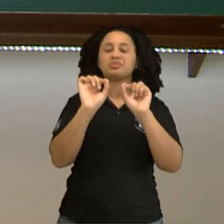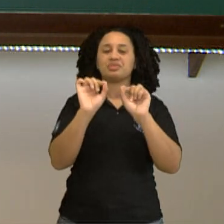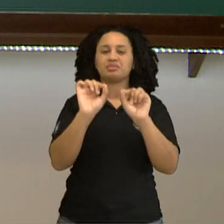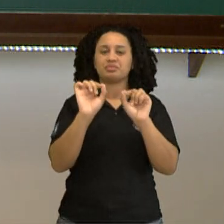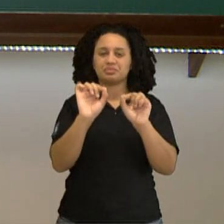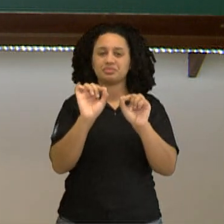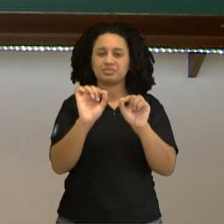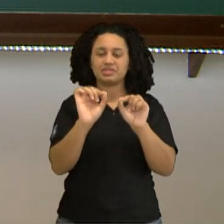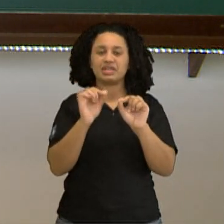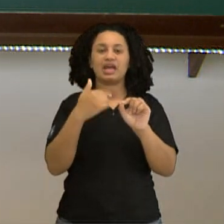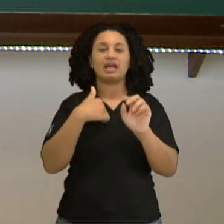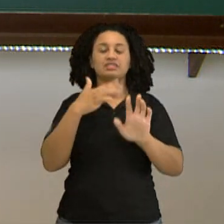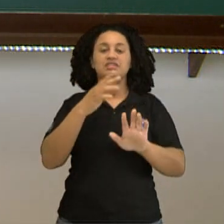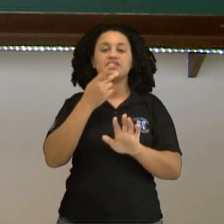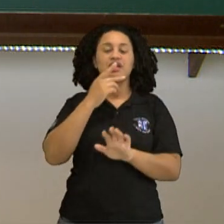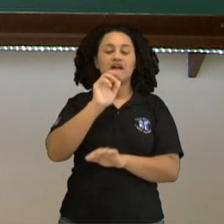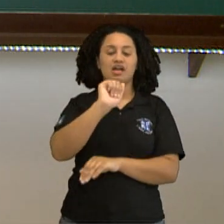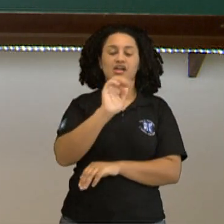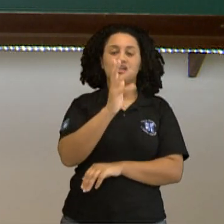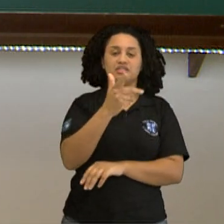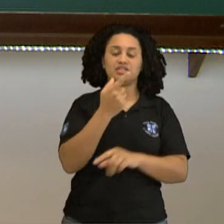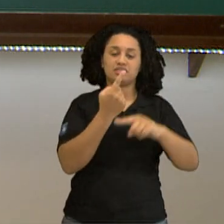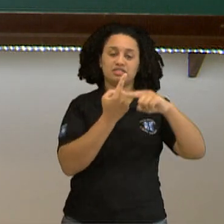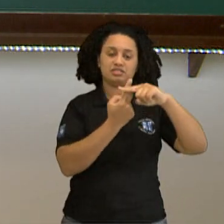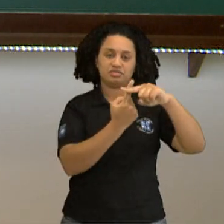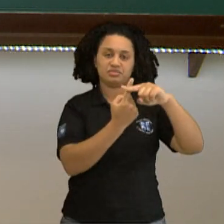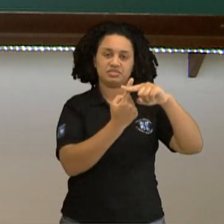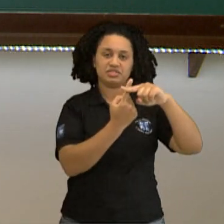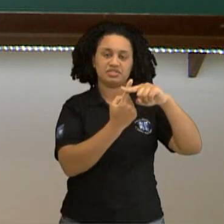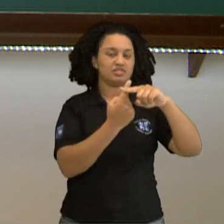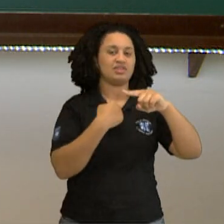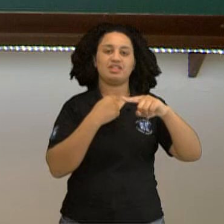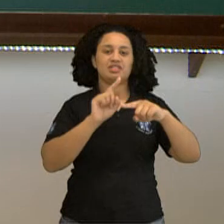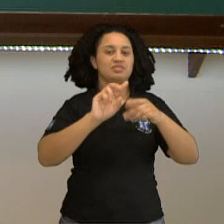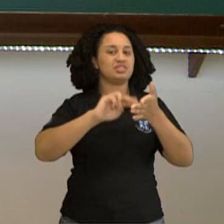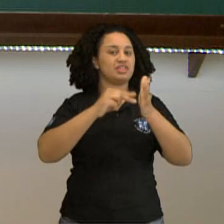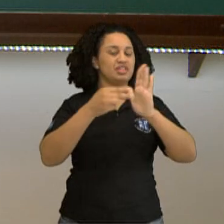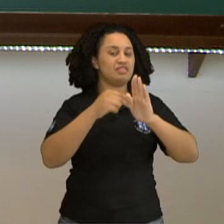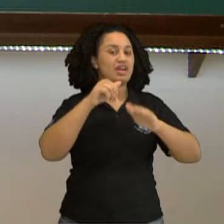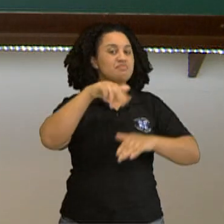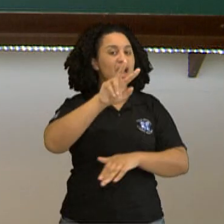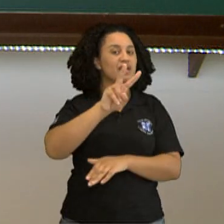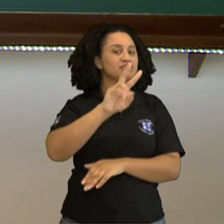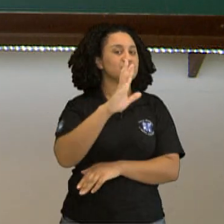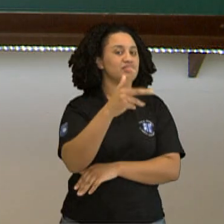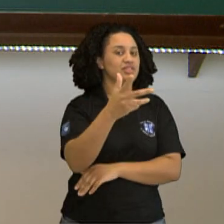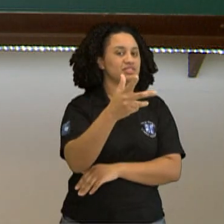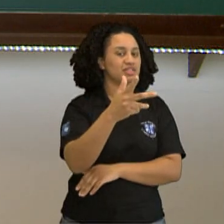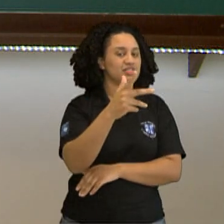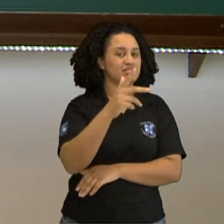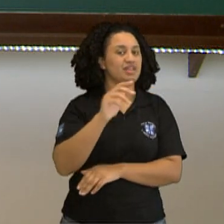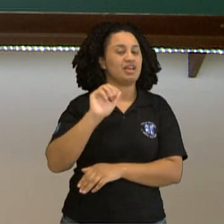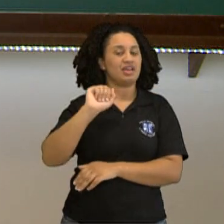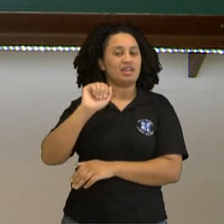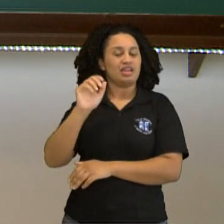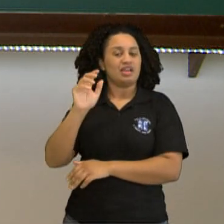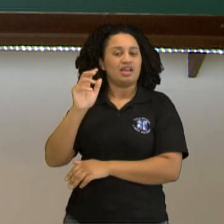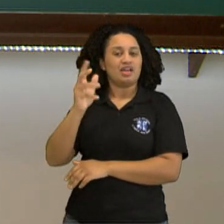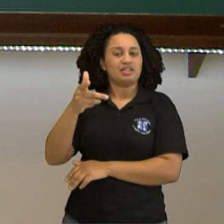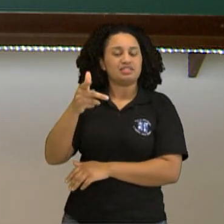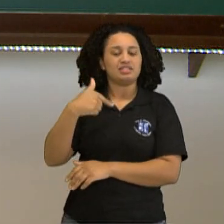cai na pegadinha, aceleração positiva não representa aumento de velocidade e aceleração negativa